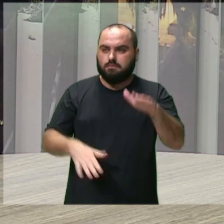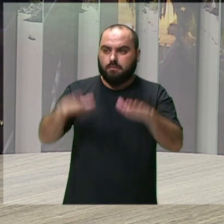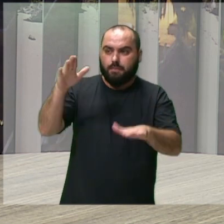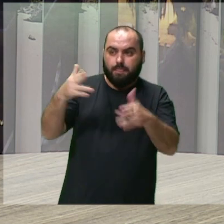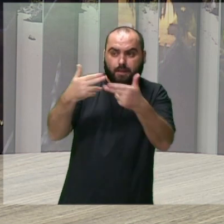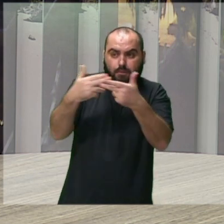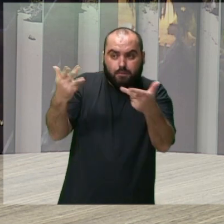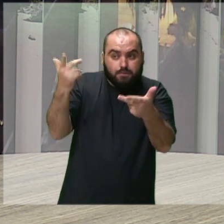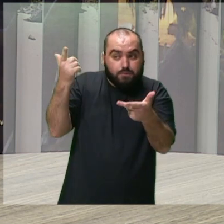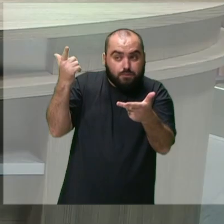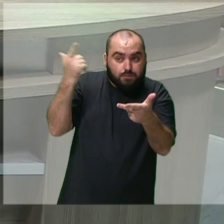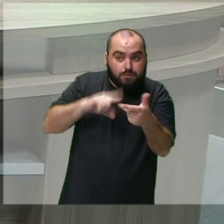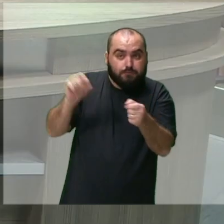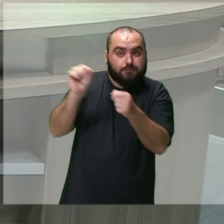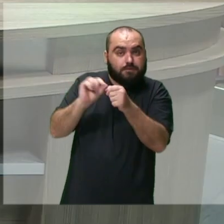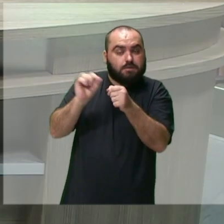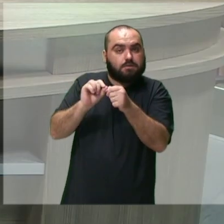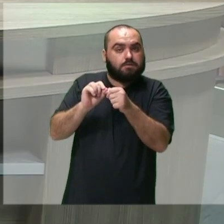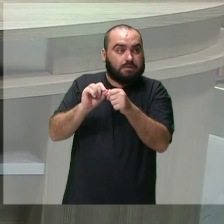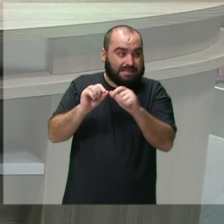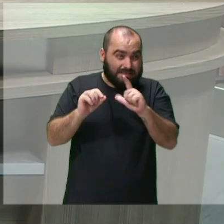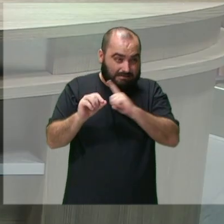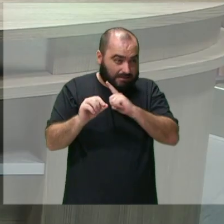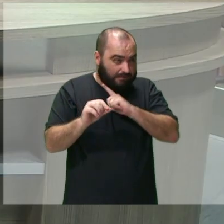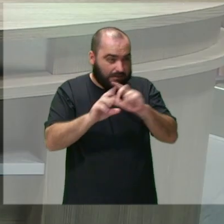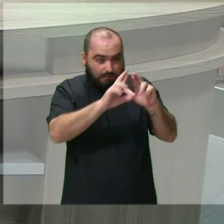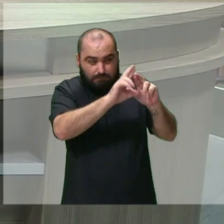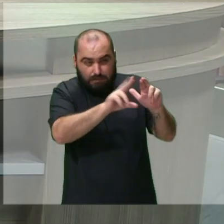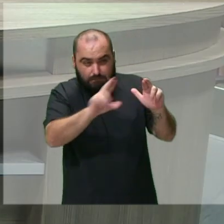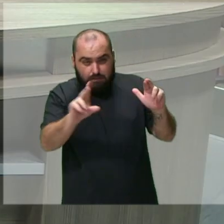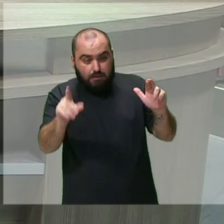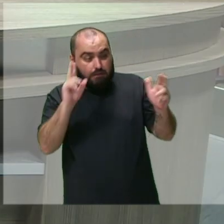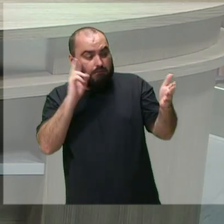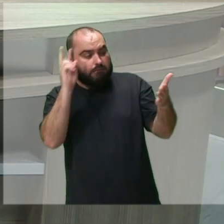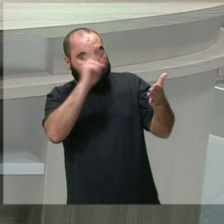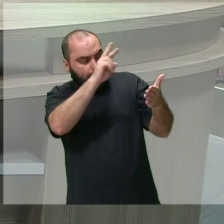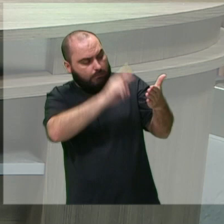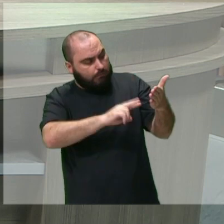acontecer. E aconteceram muito, né? Eu vi aqui que tem